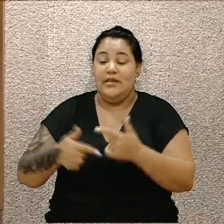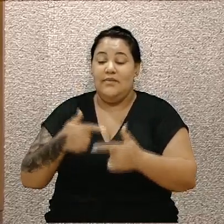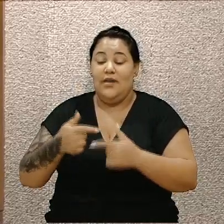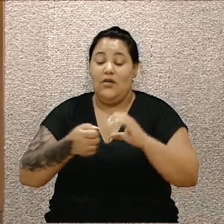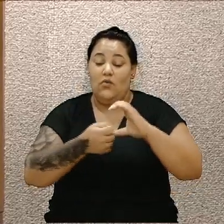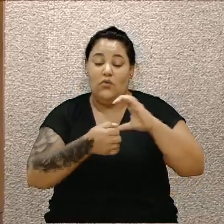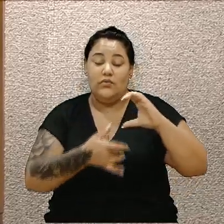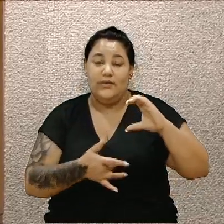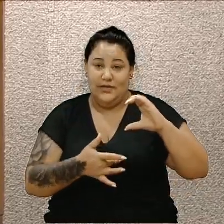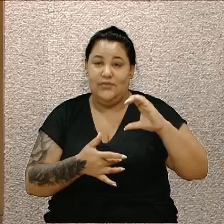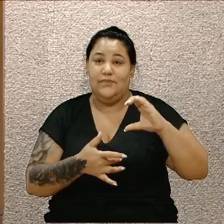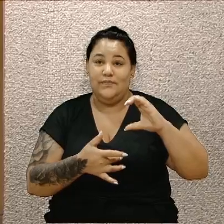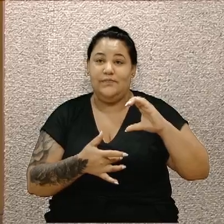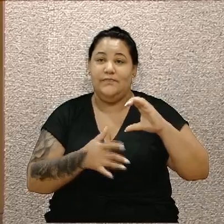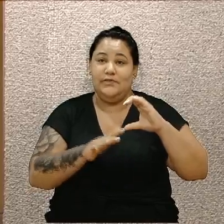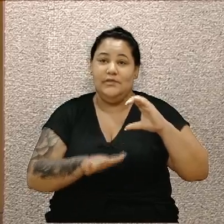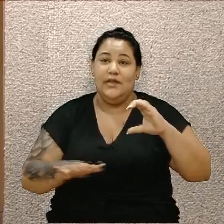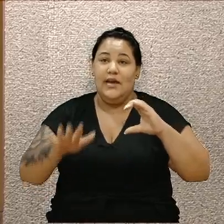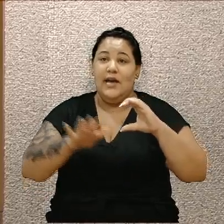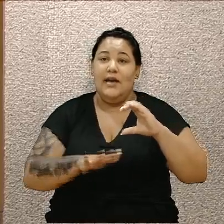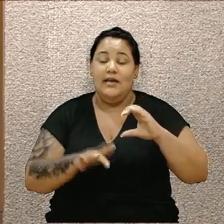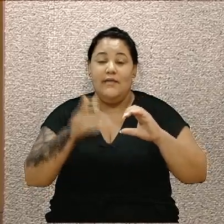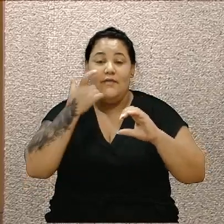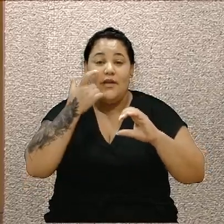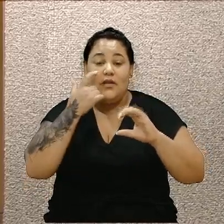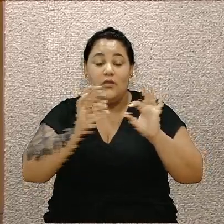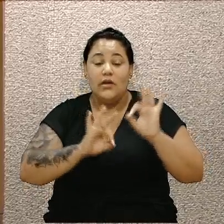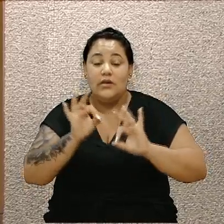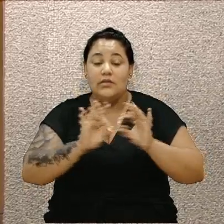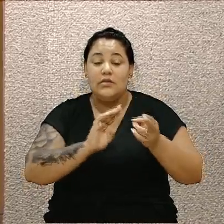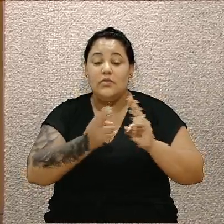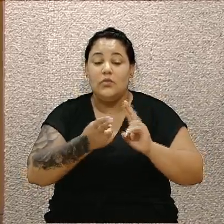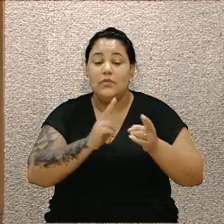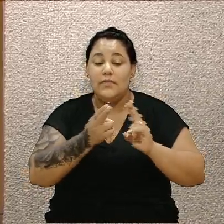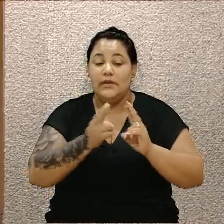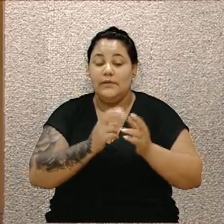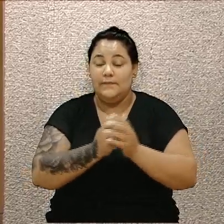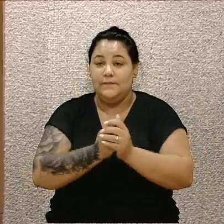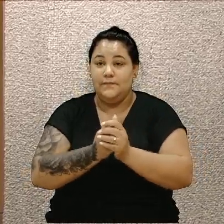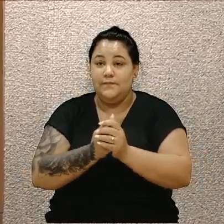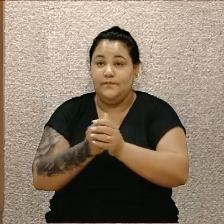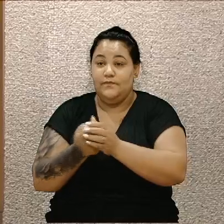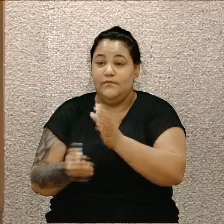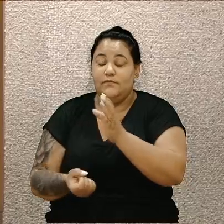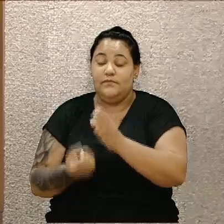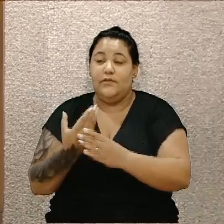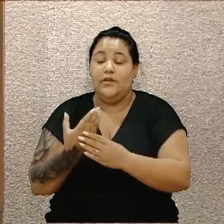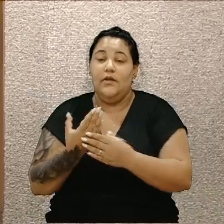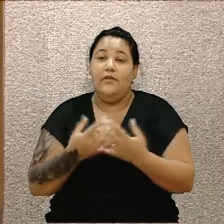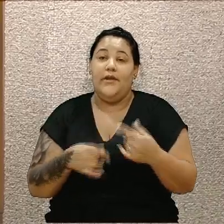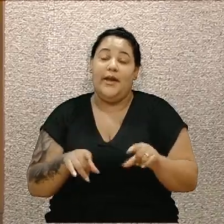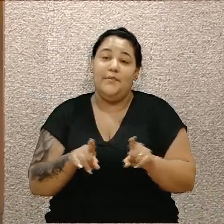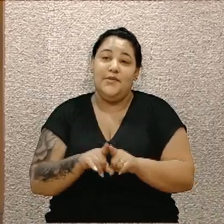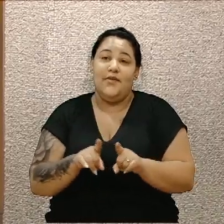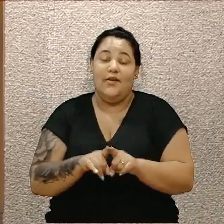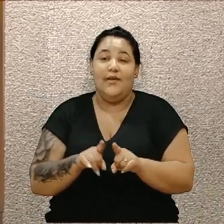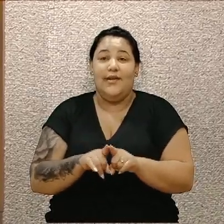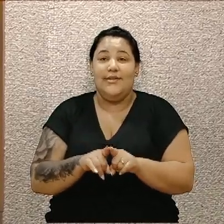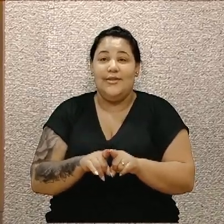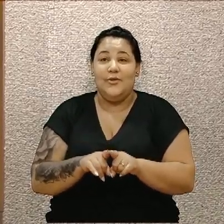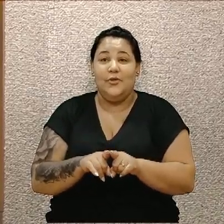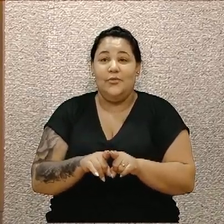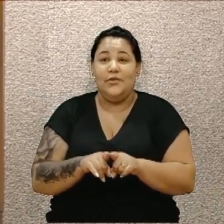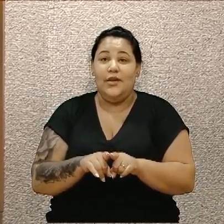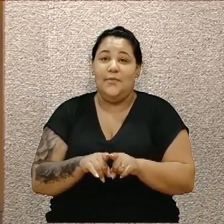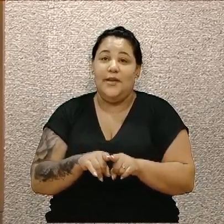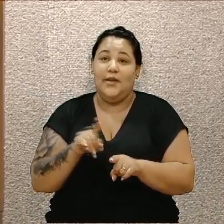região metropolitana, do ponto de vista de planejamento urbano, né? Foi criada a região metropolitana, mas até agora não foi implementado, né,